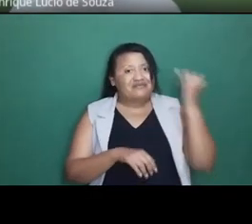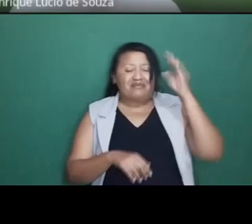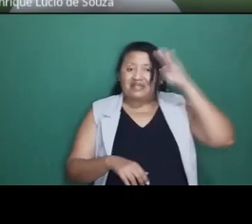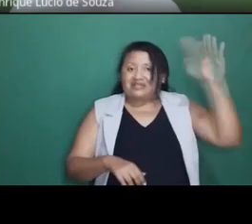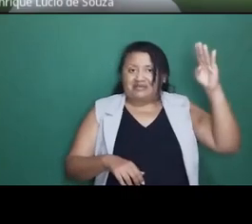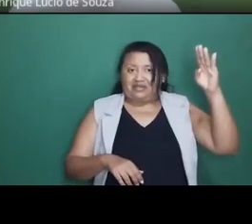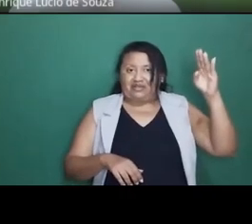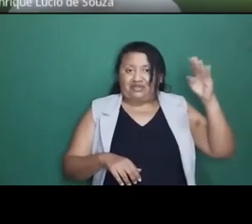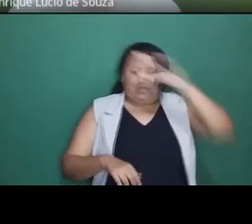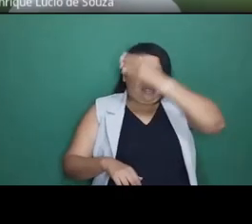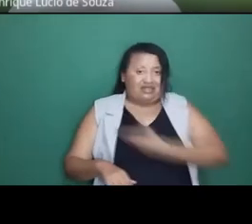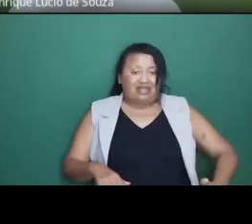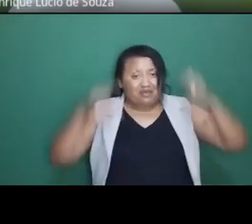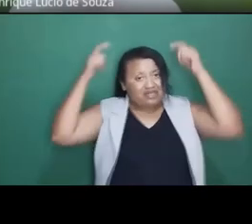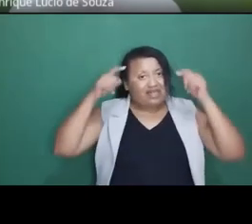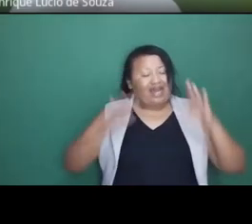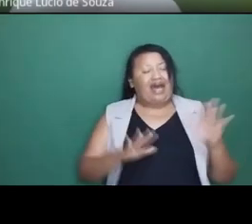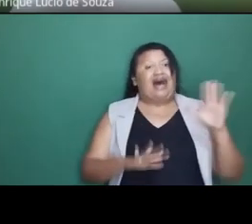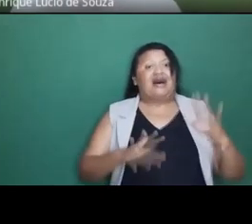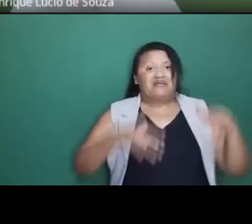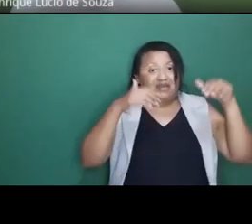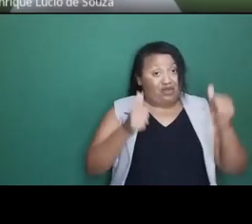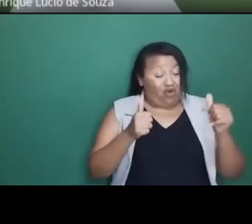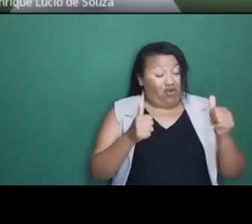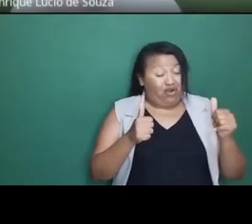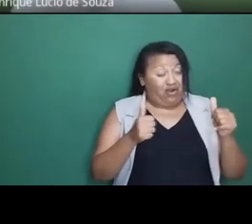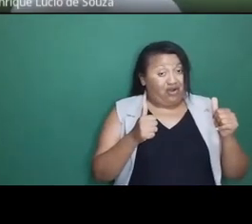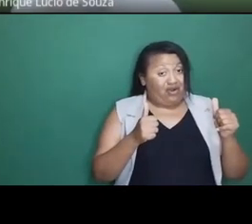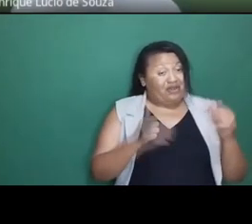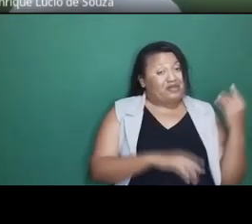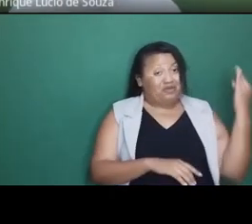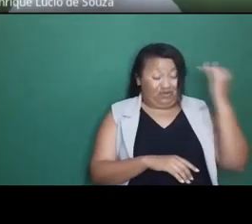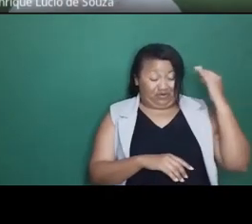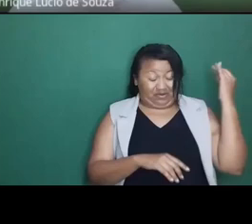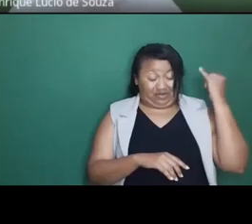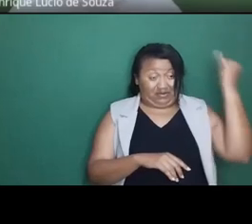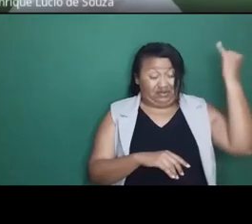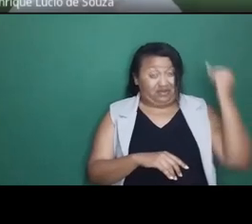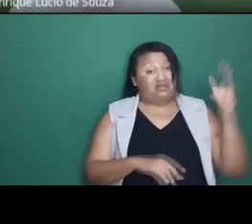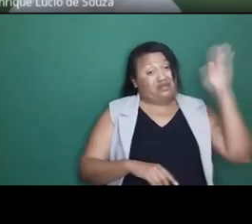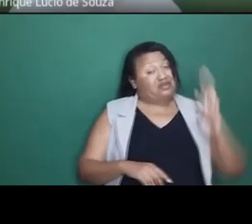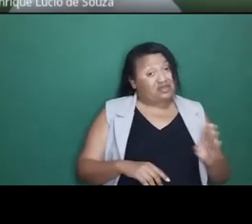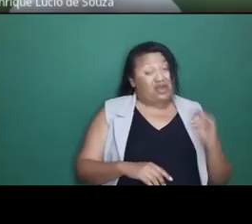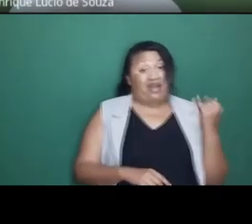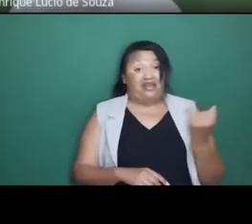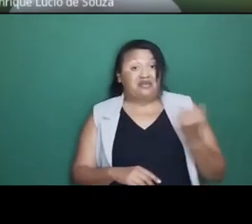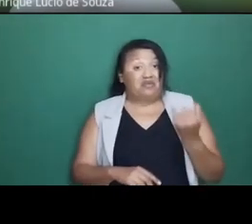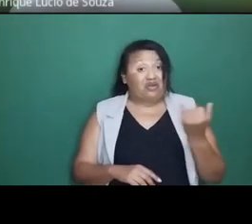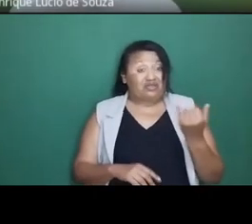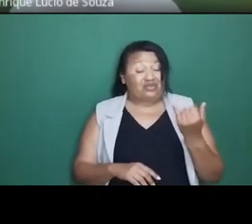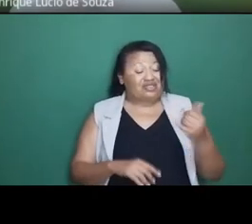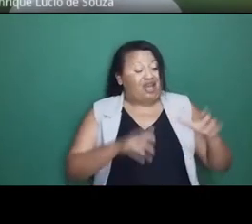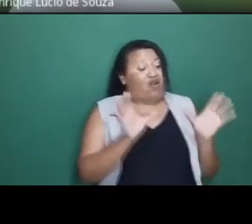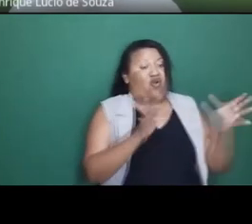essa a melhor e mais essencial parte era o Brasil a importância da coluna americana segundo